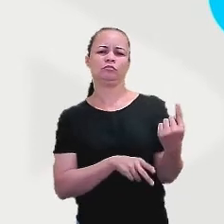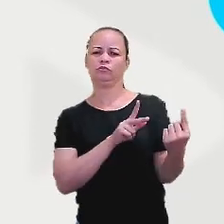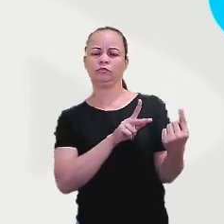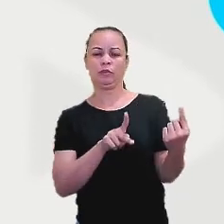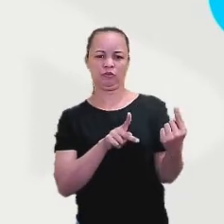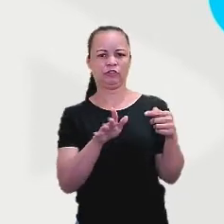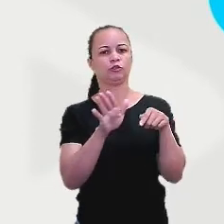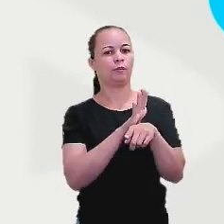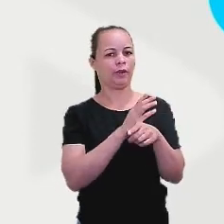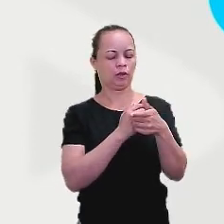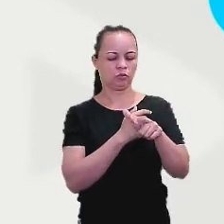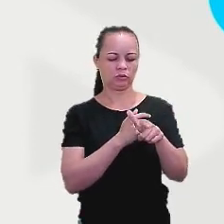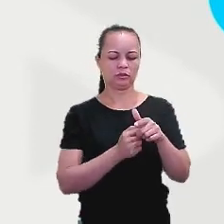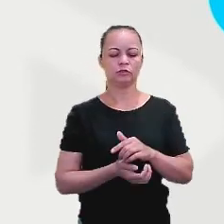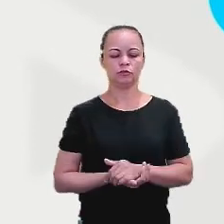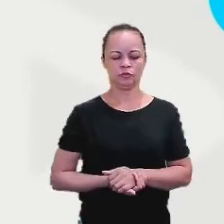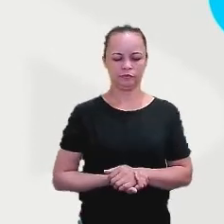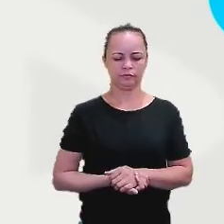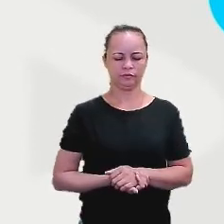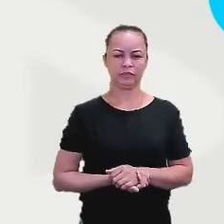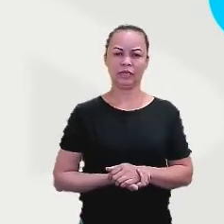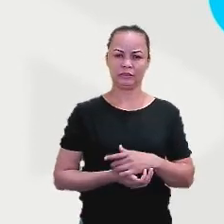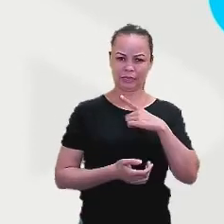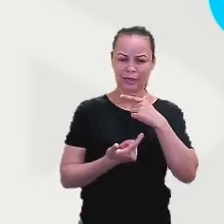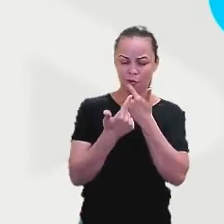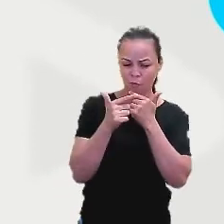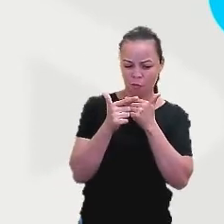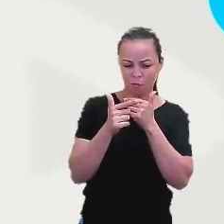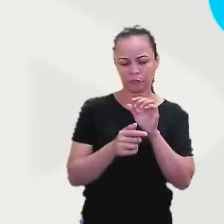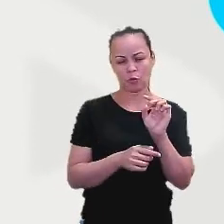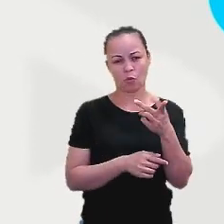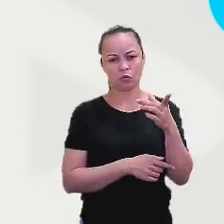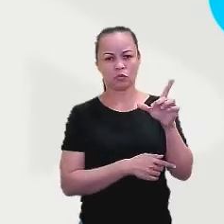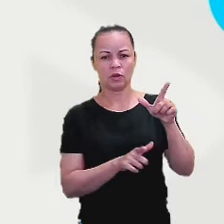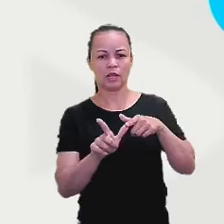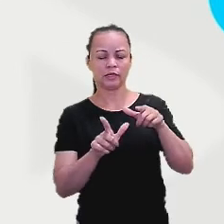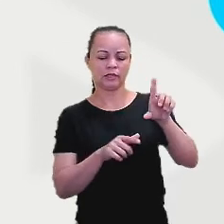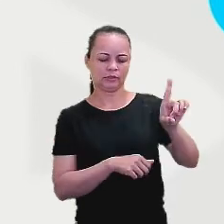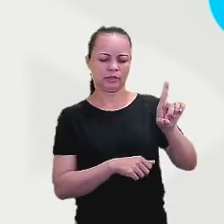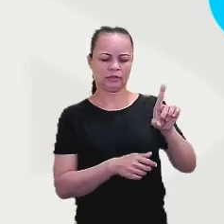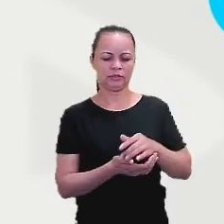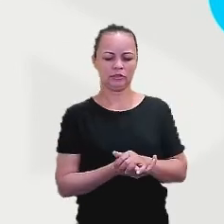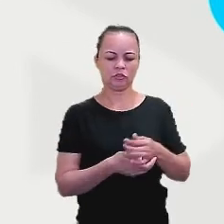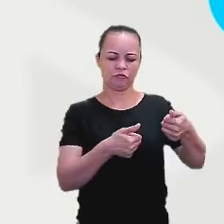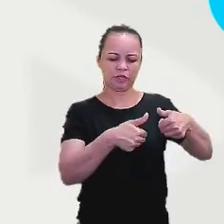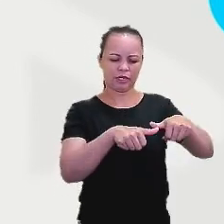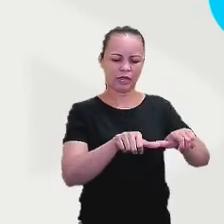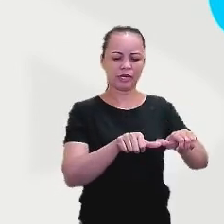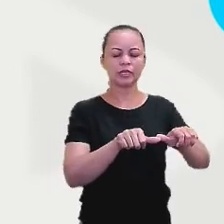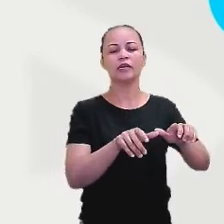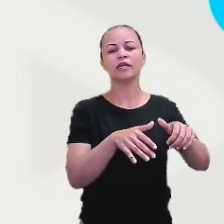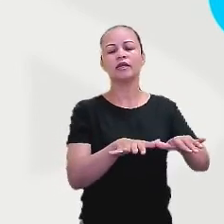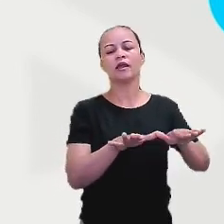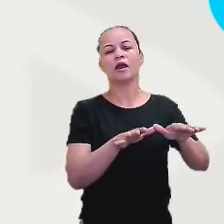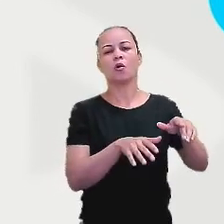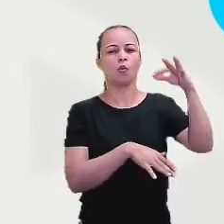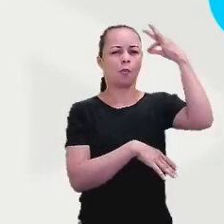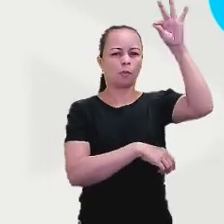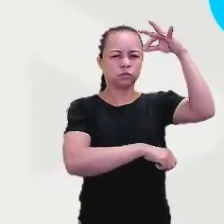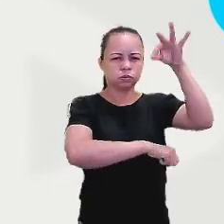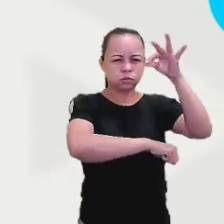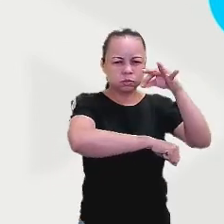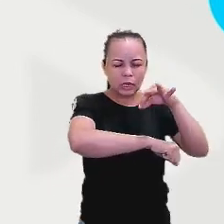linha 4. Está aí esse traço de humor? Ou na letra D, só ficaria o pernilongo morto, os outros